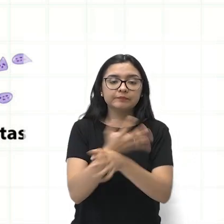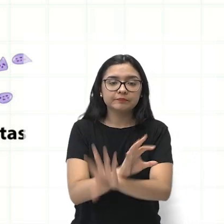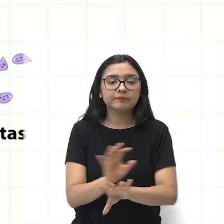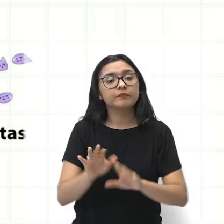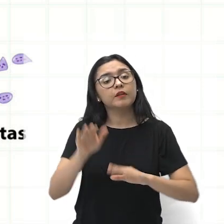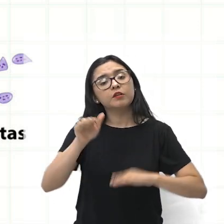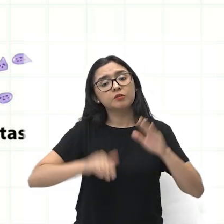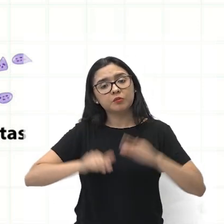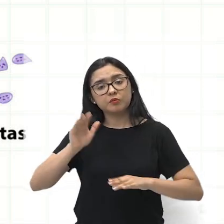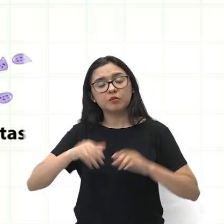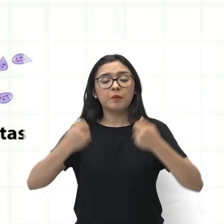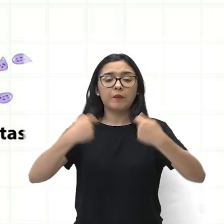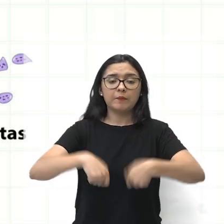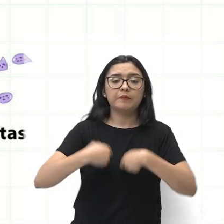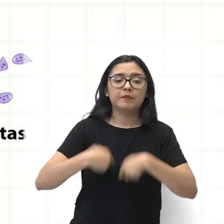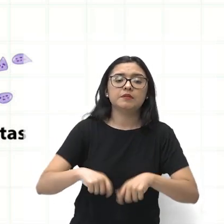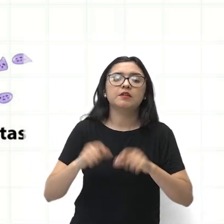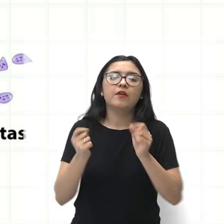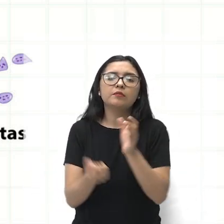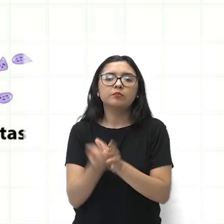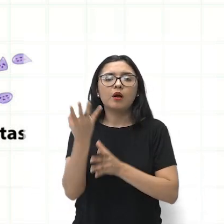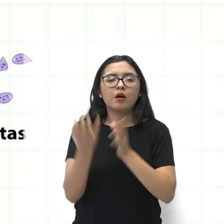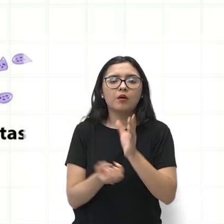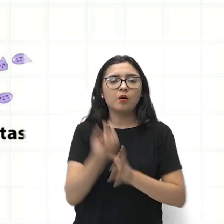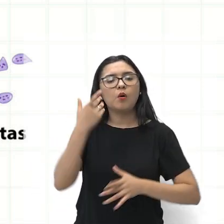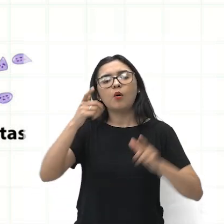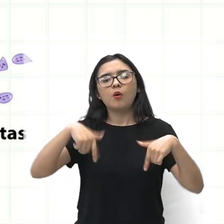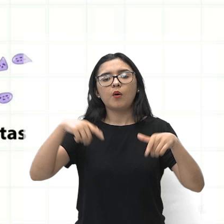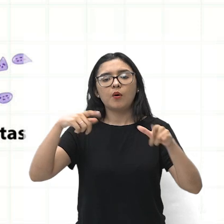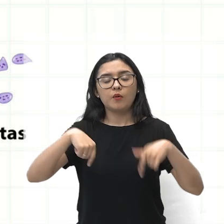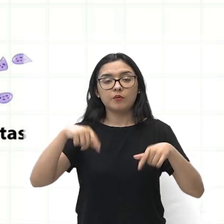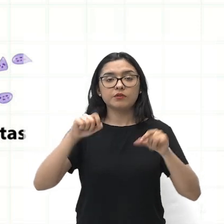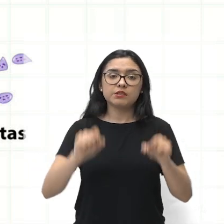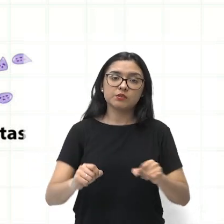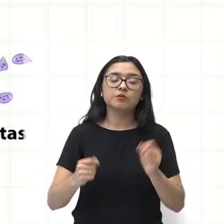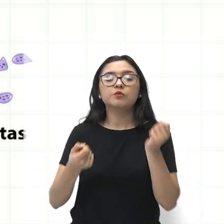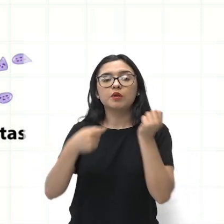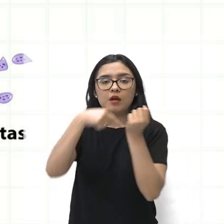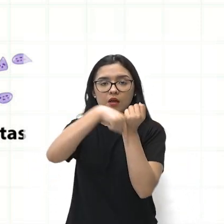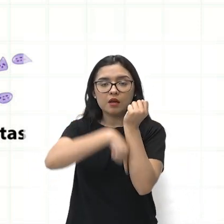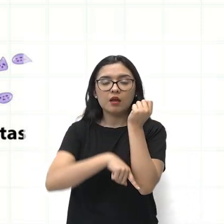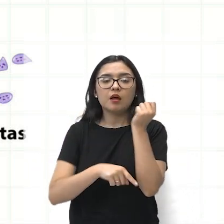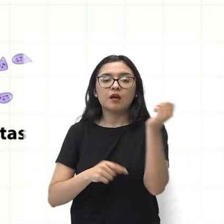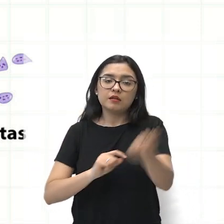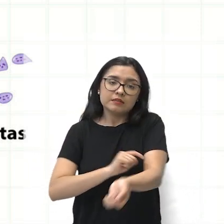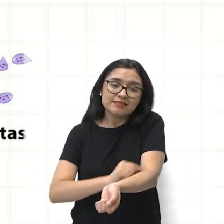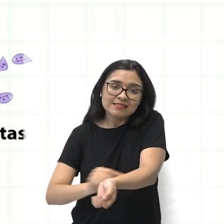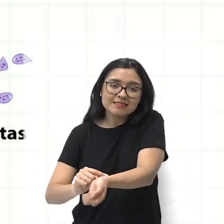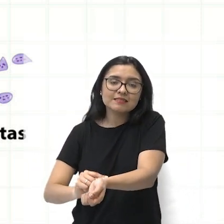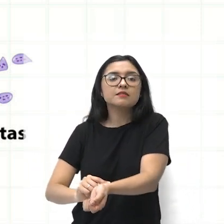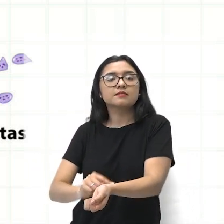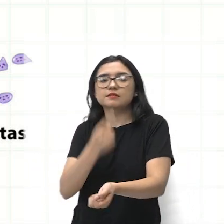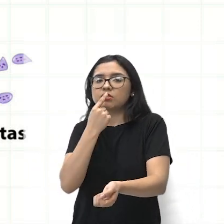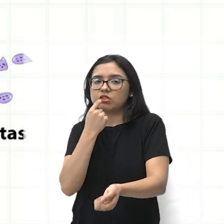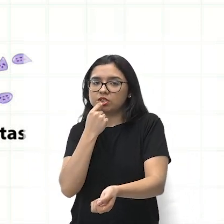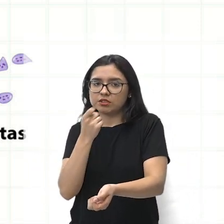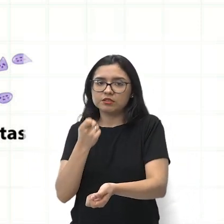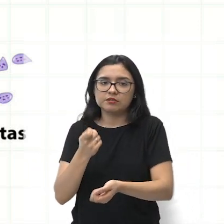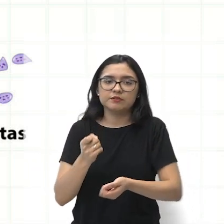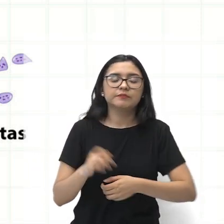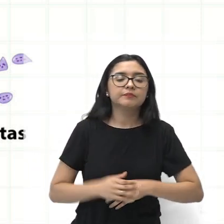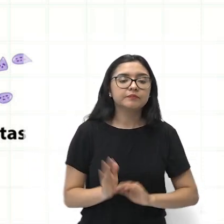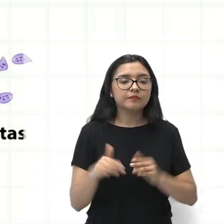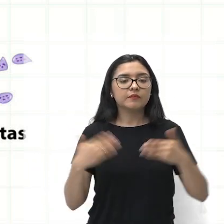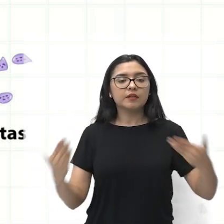a necessidade, vai sendo liberada onde? Na sua corrente sanguínea. Então, vamos lá.